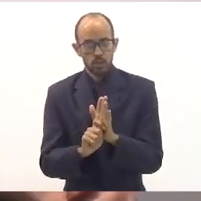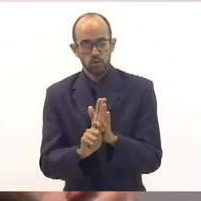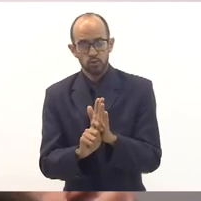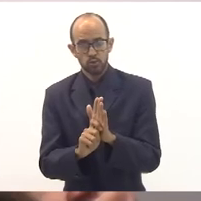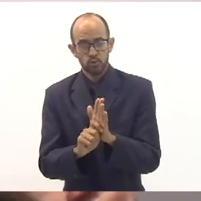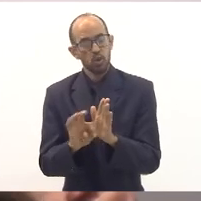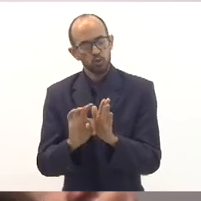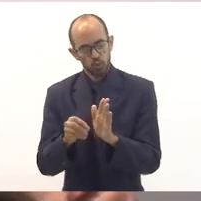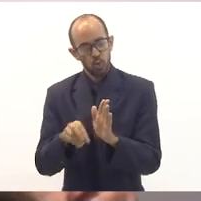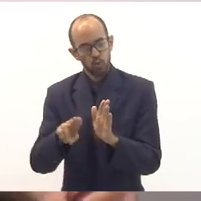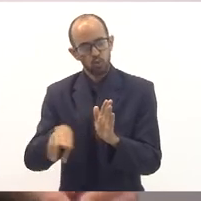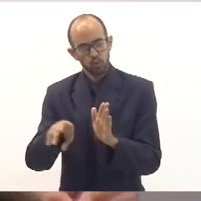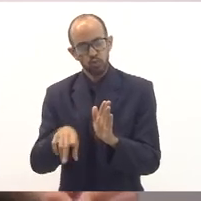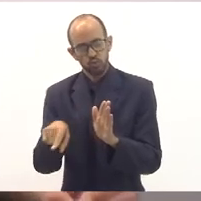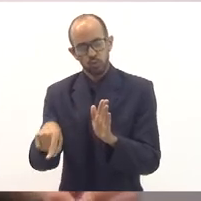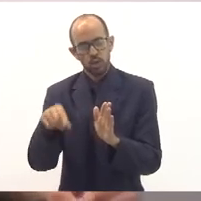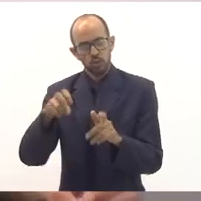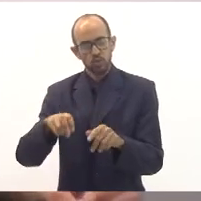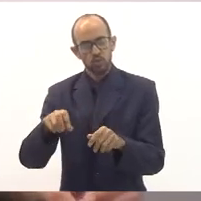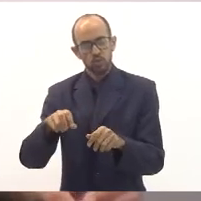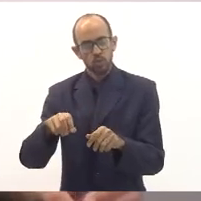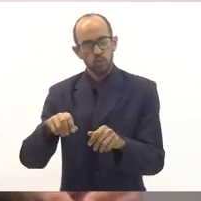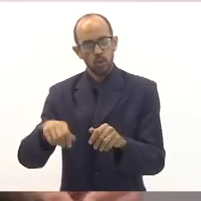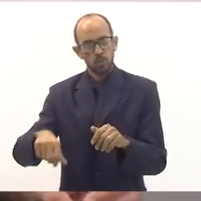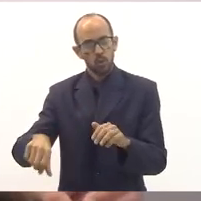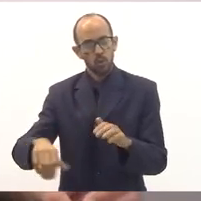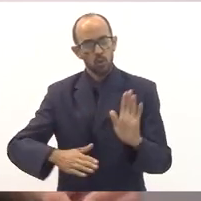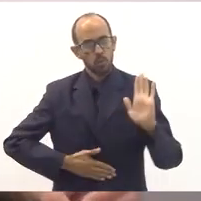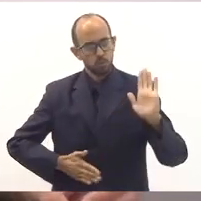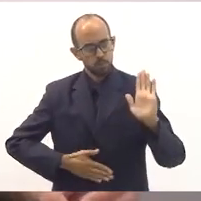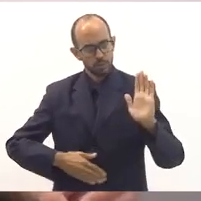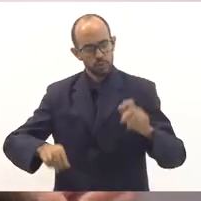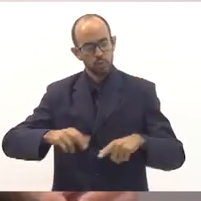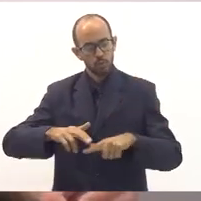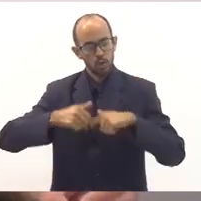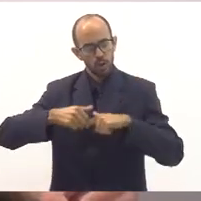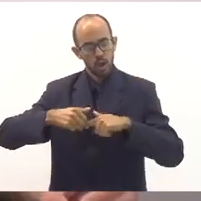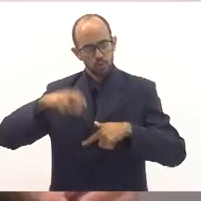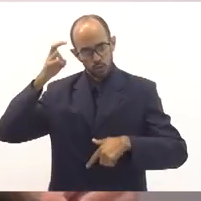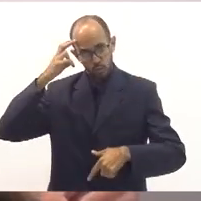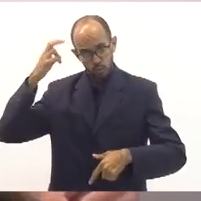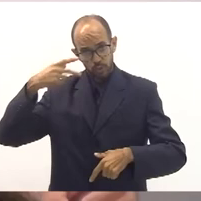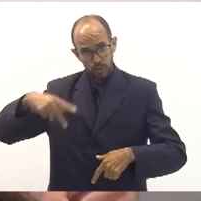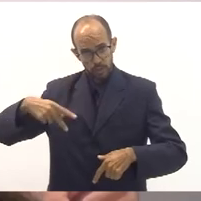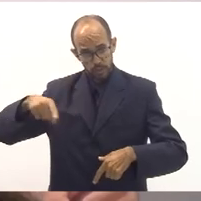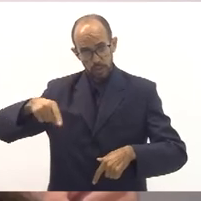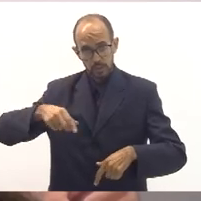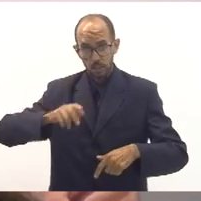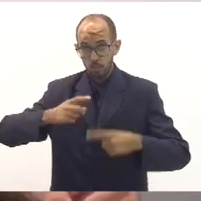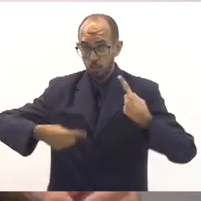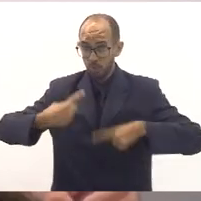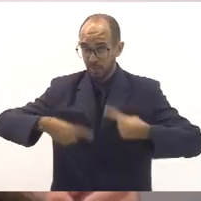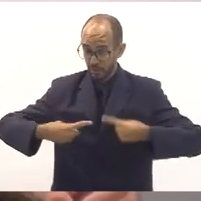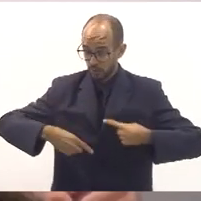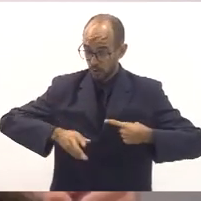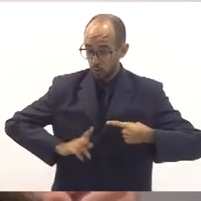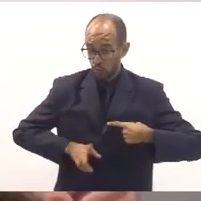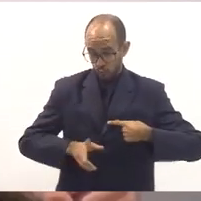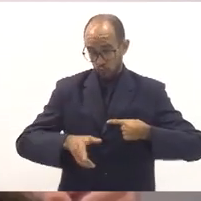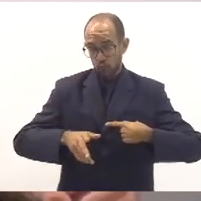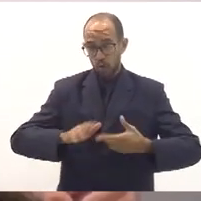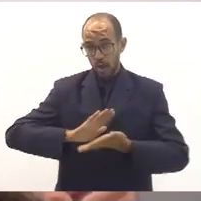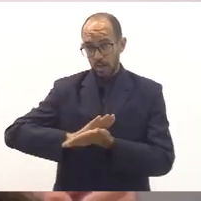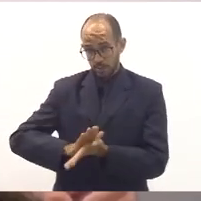todos ser descriminalizados por sua cultura e essa política de drogas perdura até hoje essa essa política racista